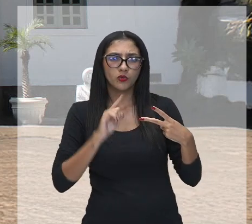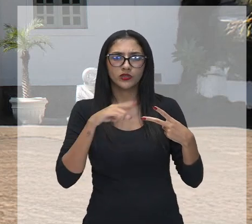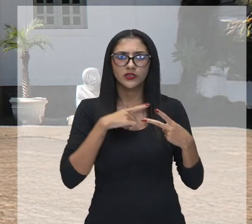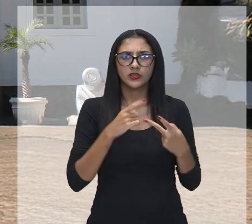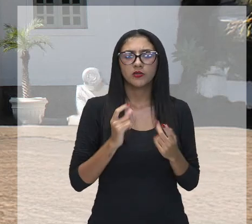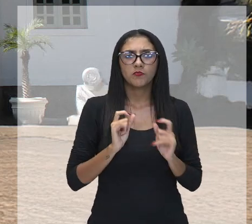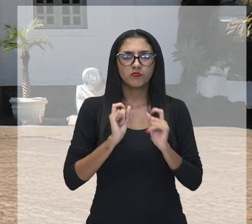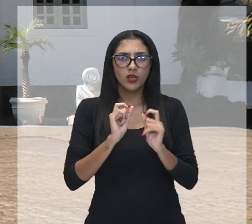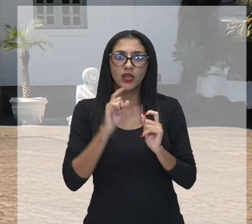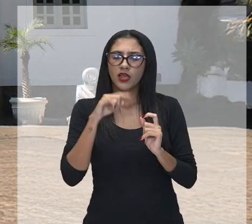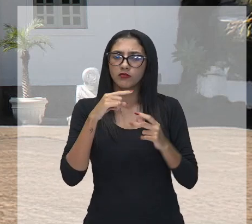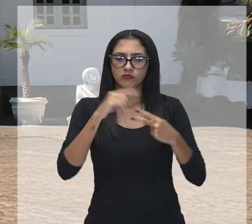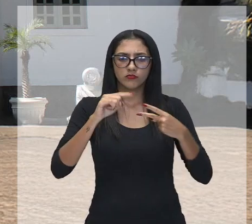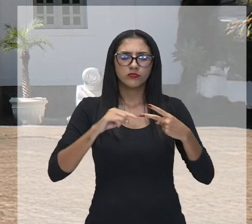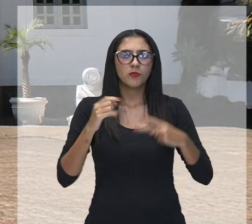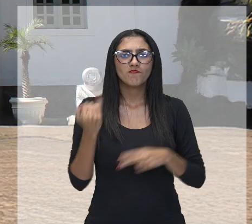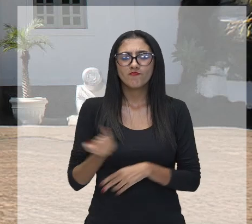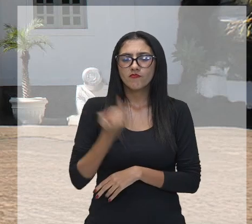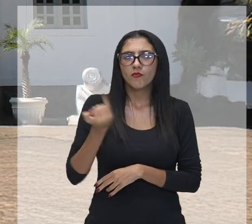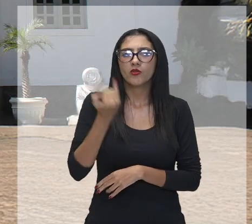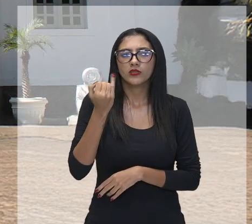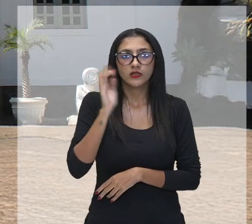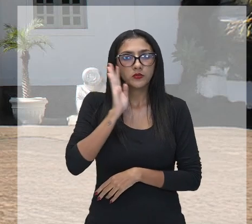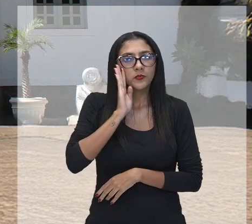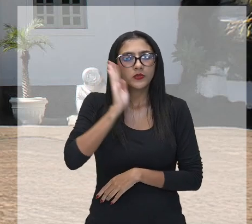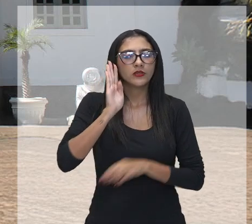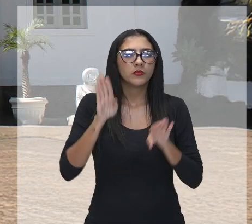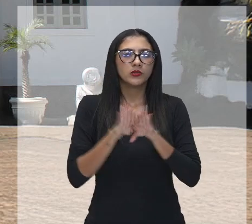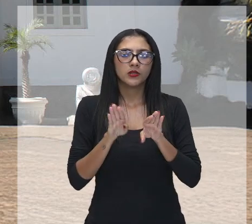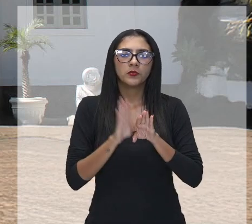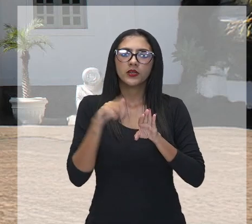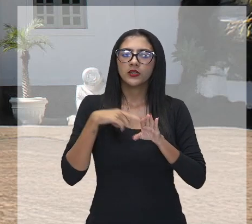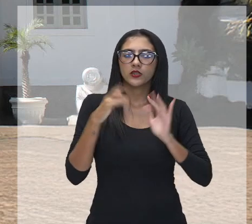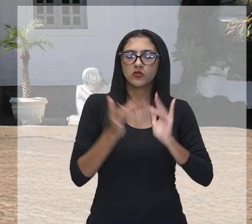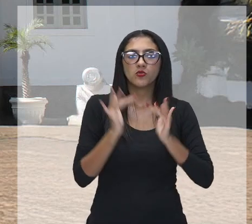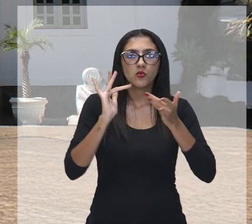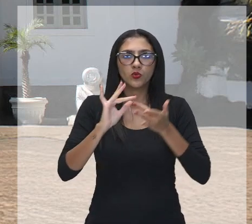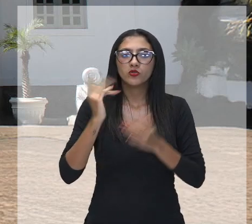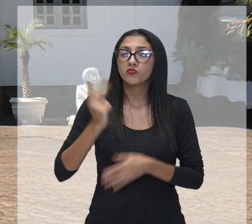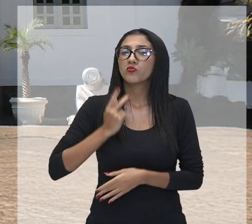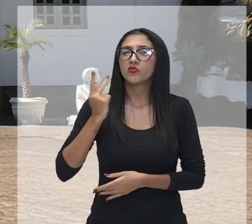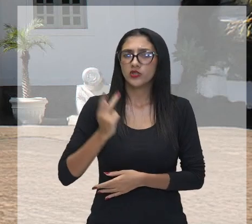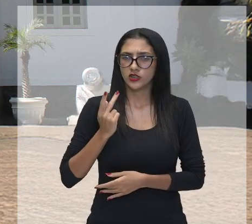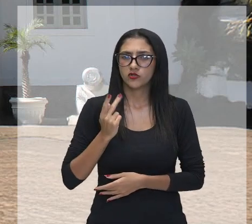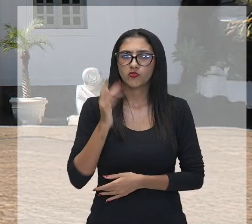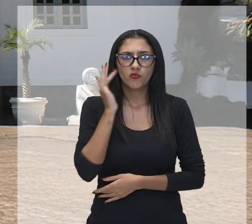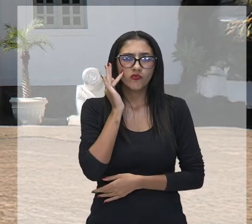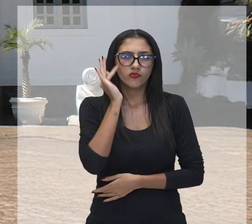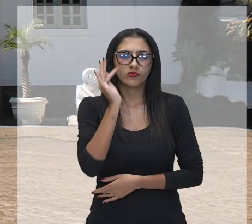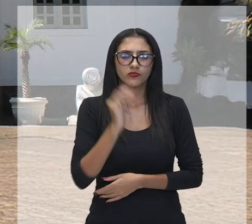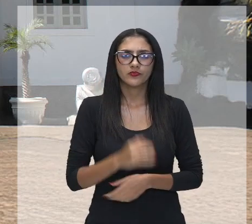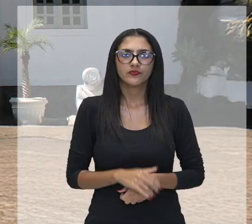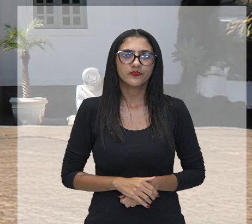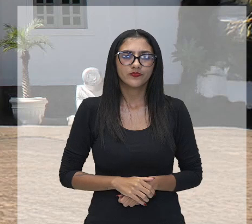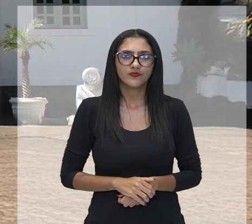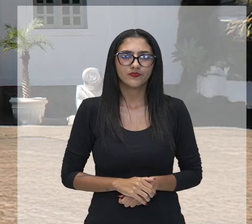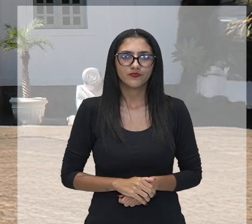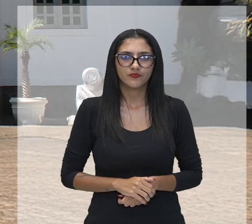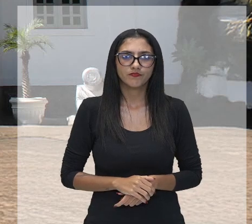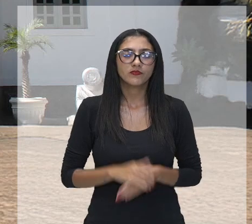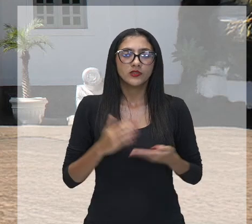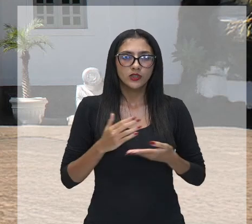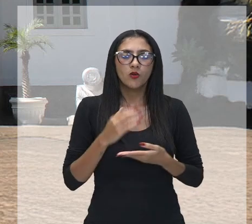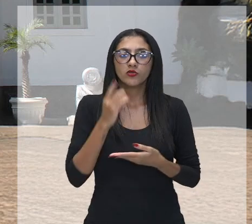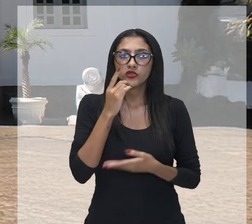peças fundamentais e importantes no contexto do cenário político futuramente. Então, no dia 5 de julho de